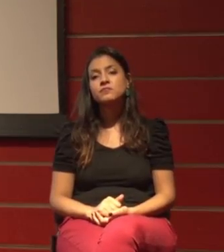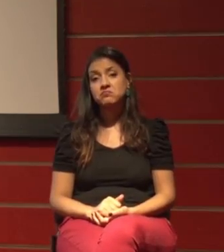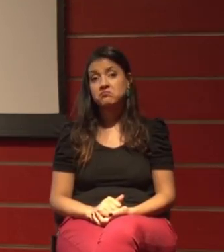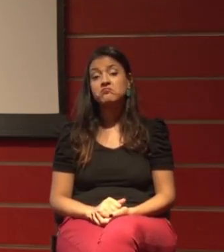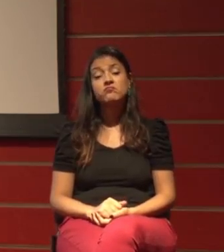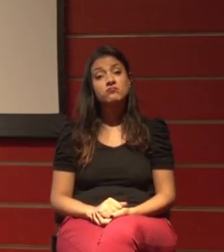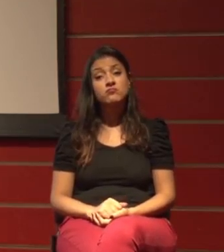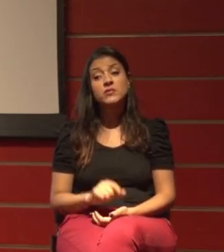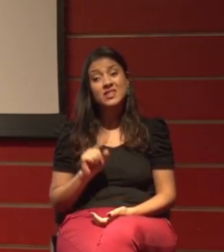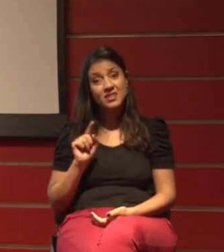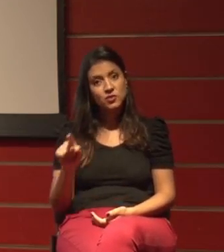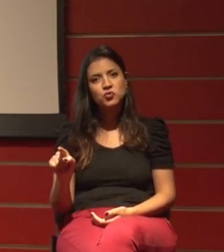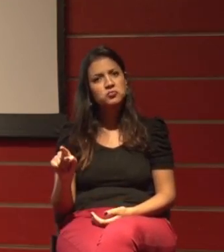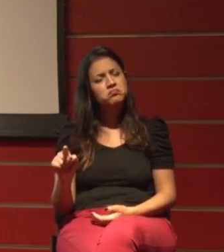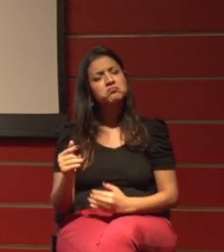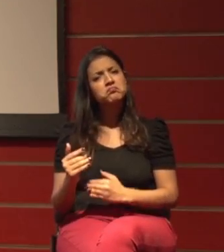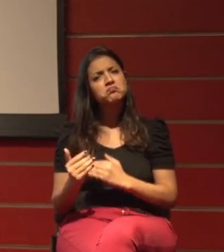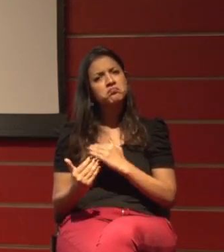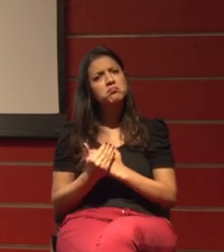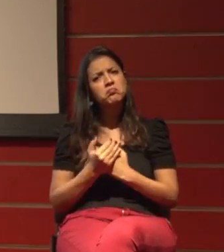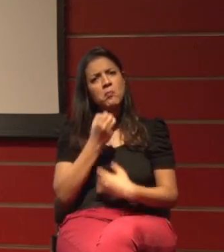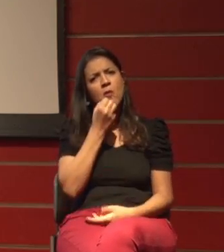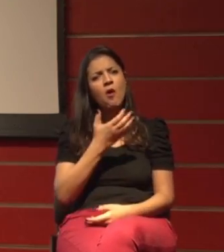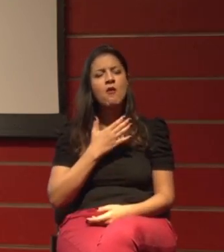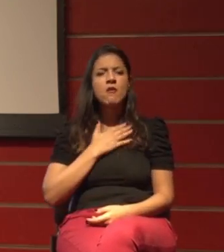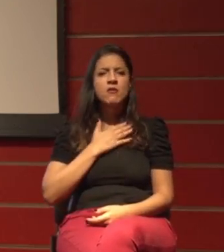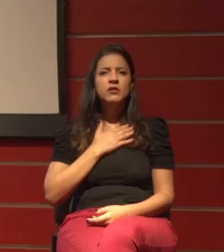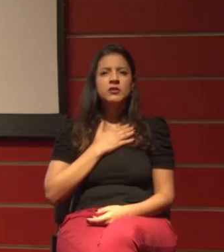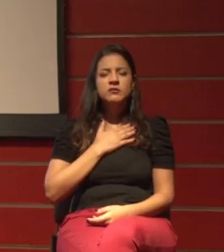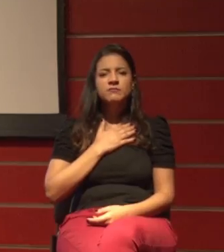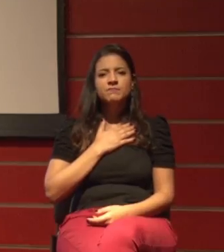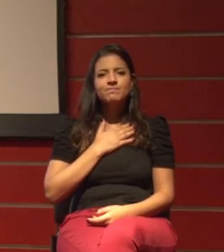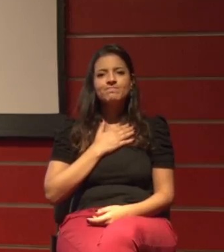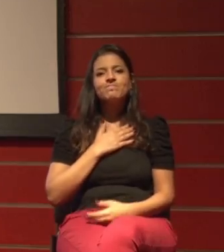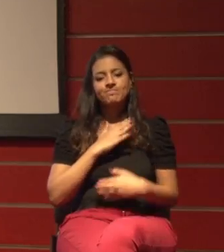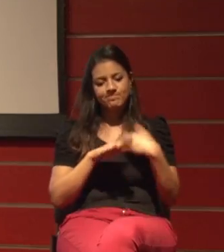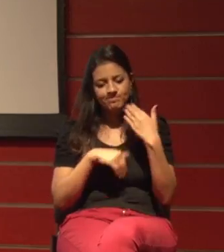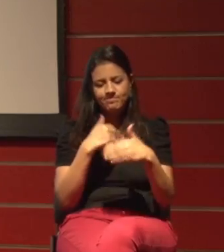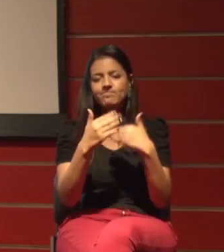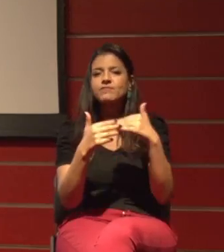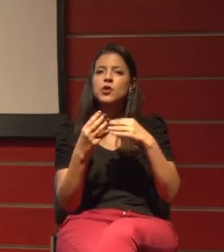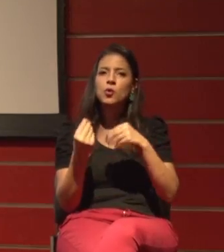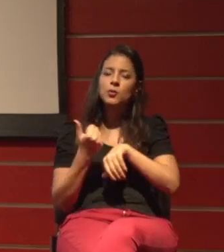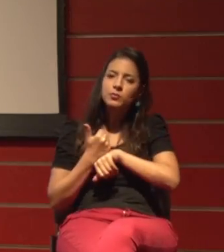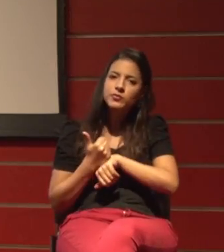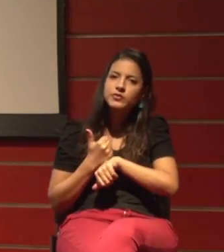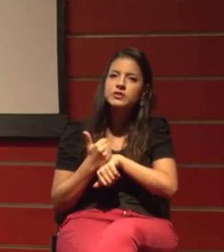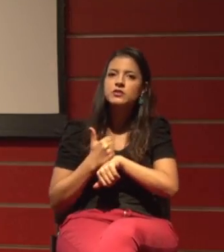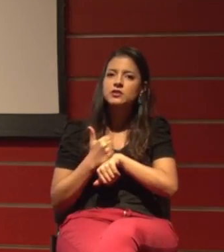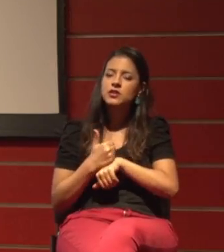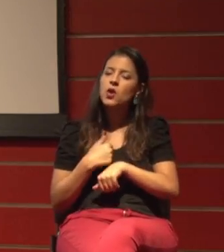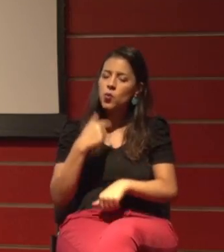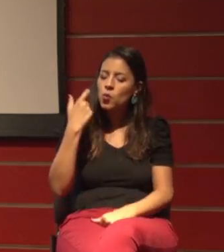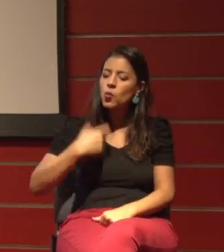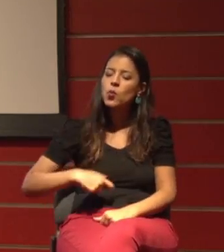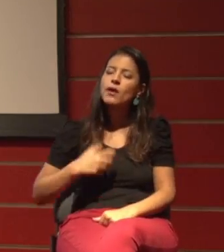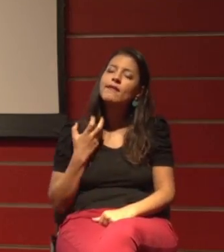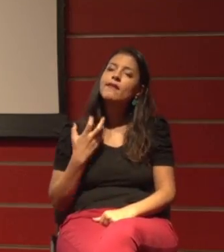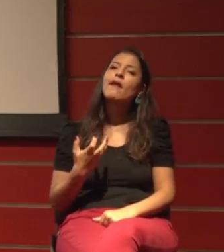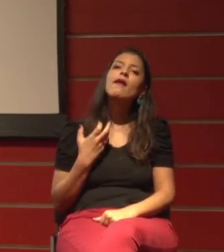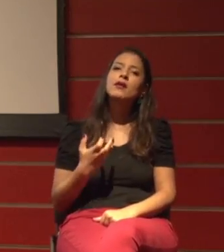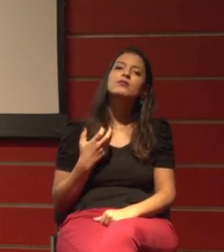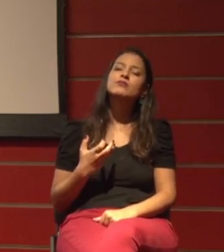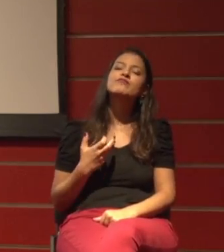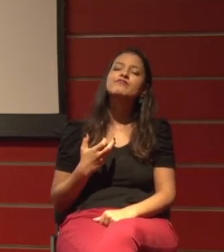funcionou para mim né Eu acho que eh eh dentro desse processo de profissionalização que eu quero ter porque o que eu